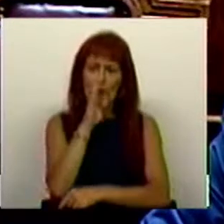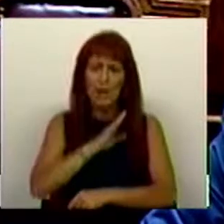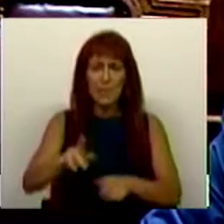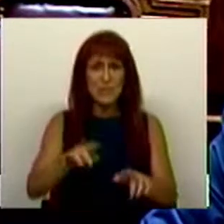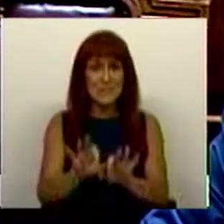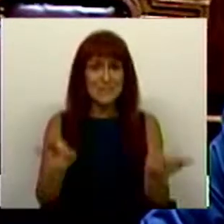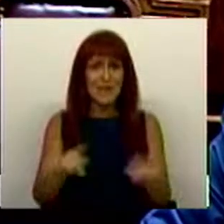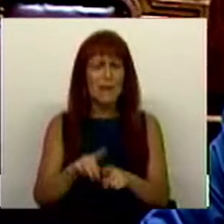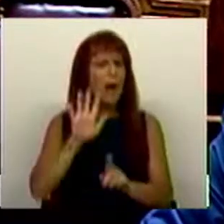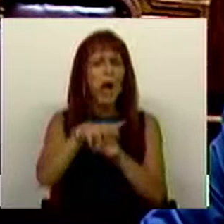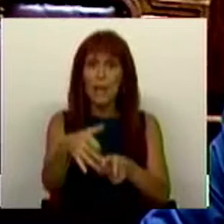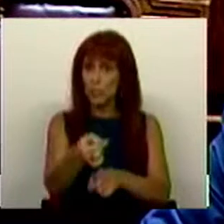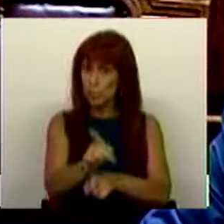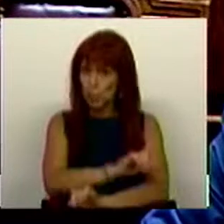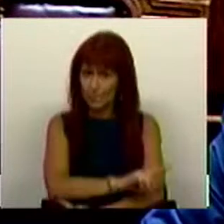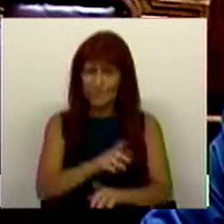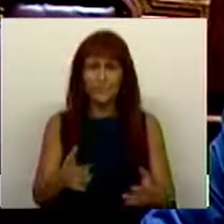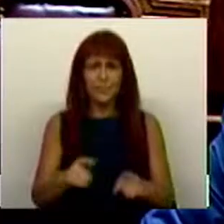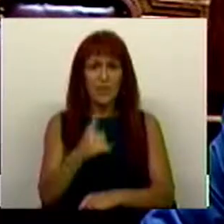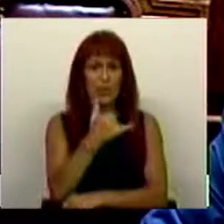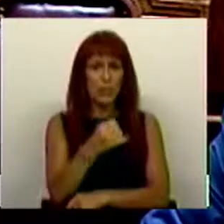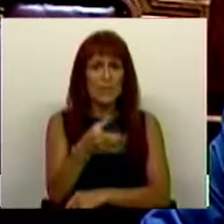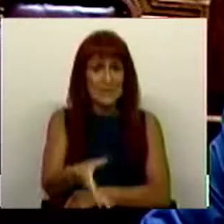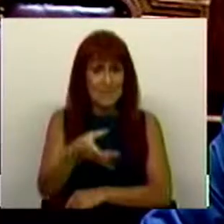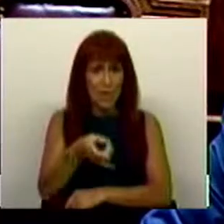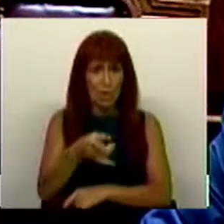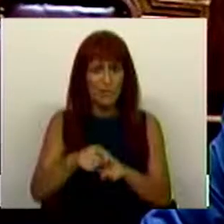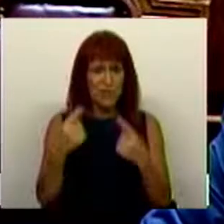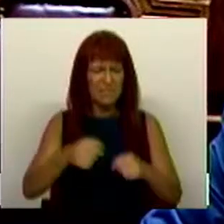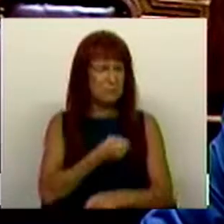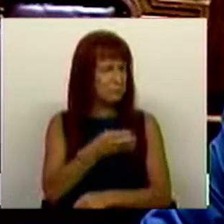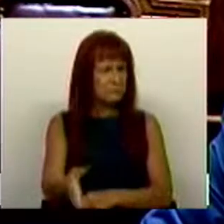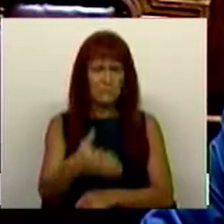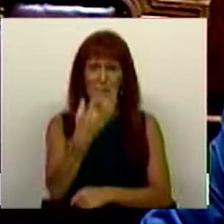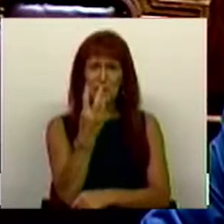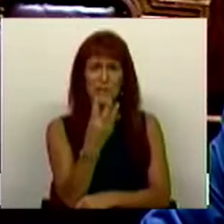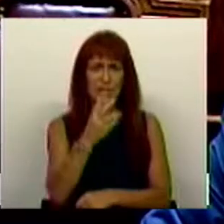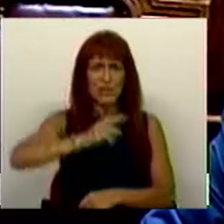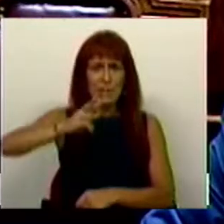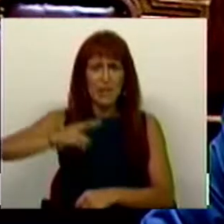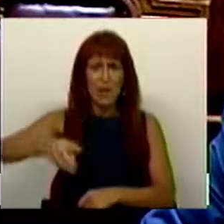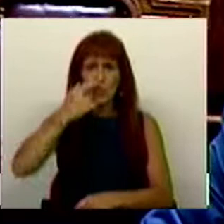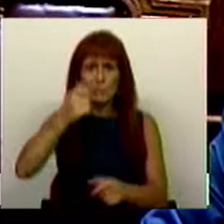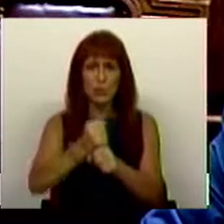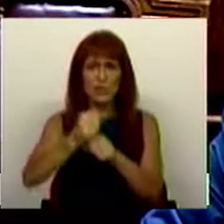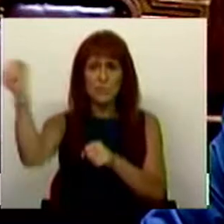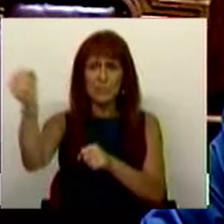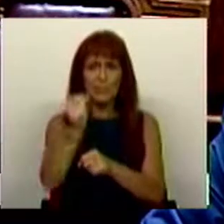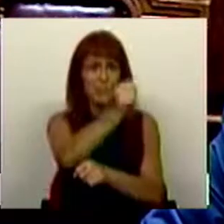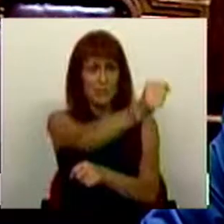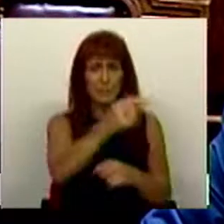aplicadas de forma não discriminatória. Em 2019, havia cerca de 3 milhões de trabalhadores